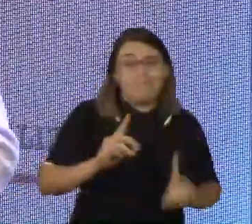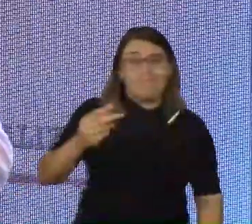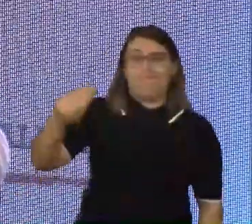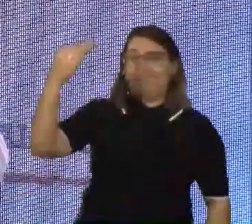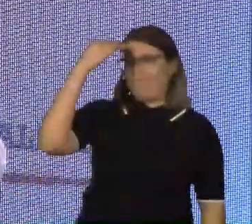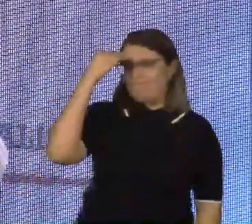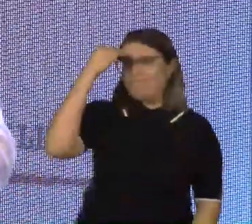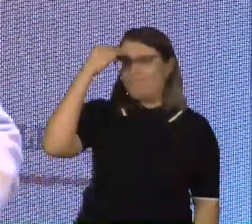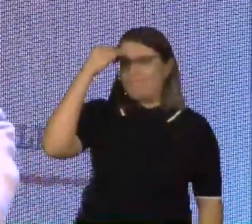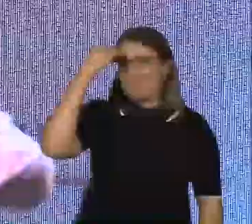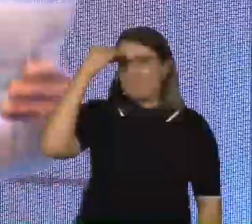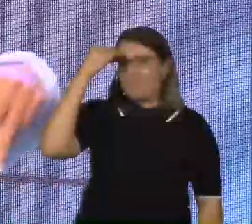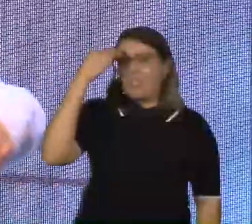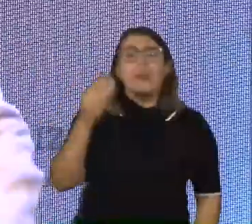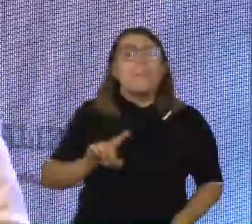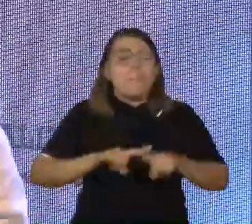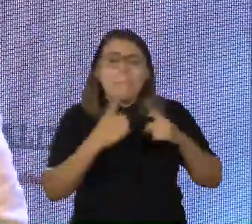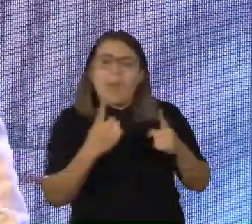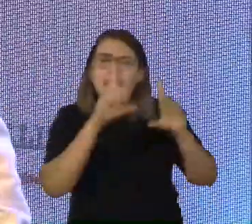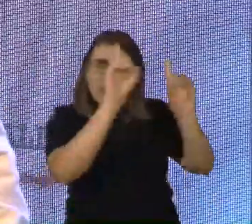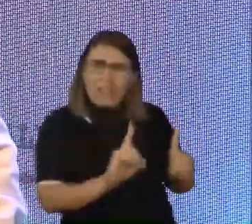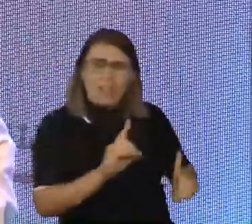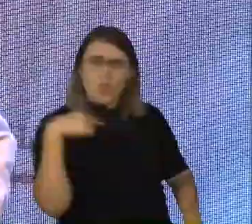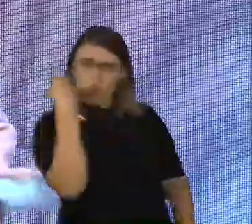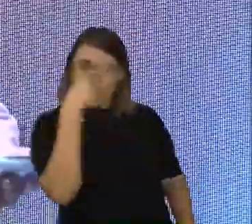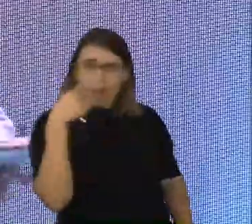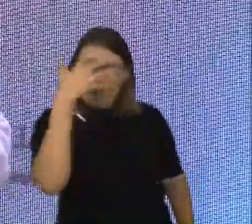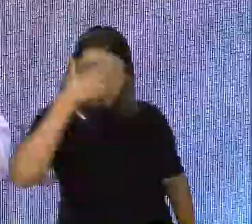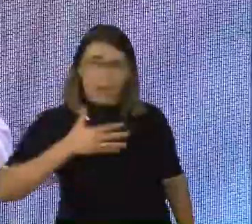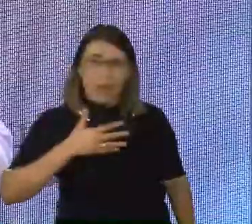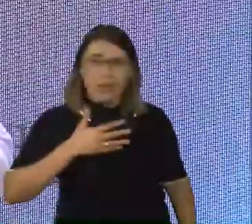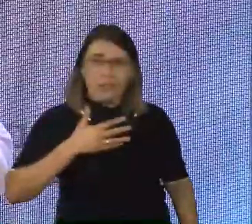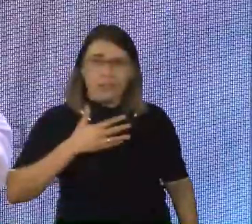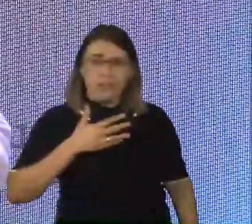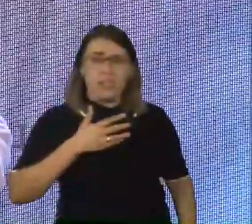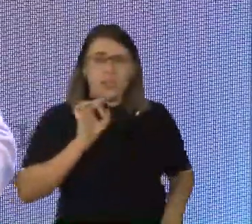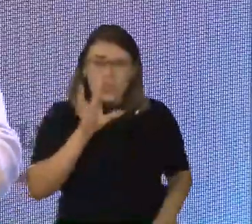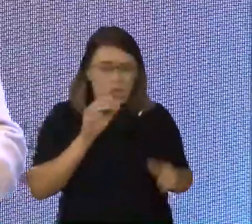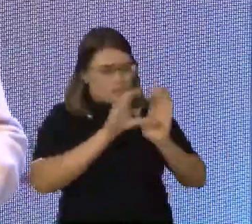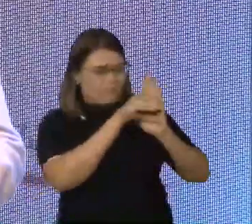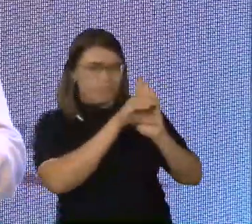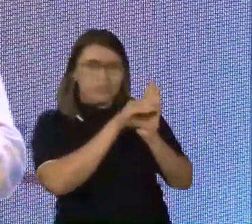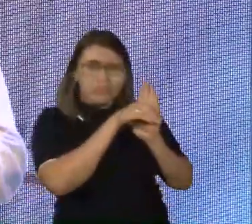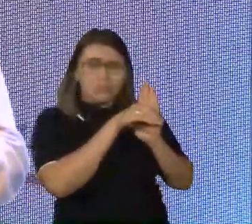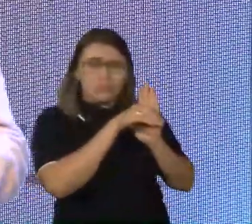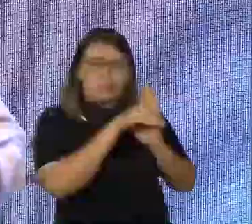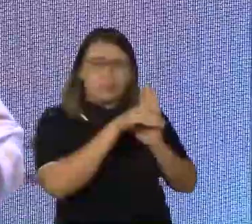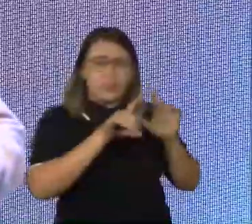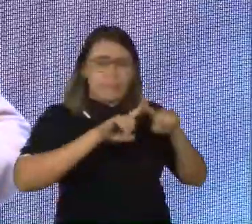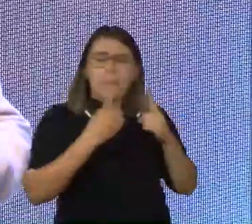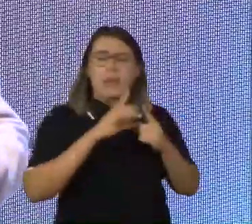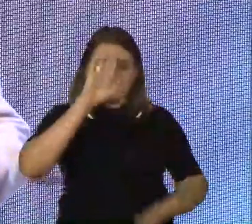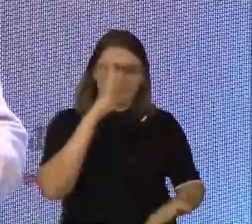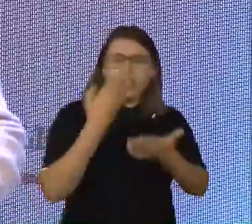hoje. E se a deficiência for aparente e cientificamente explicada, como é o meu caso, essa